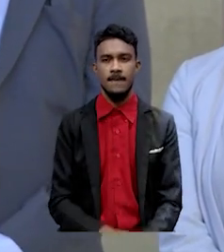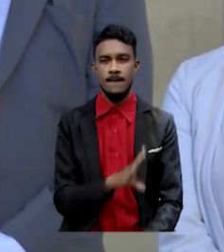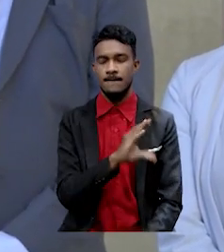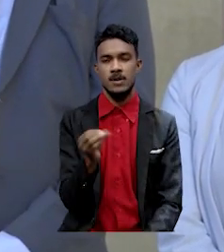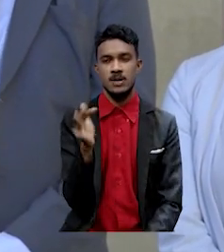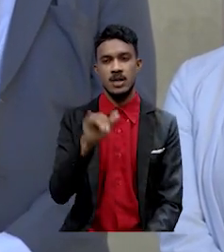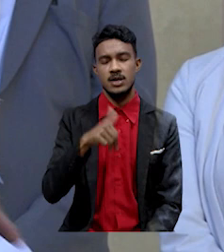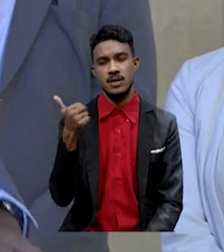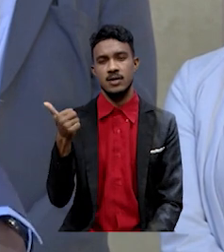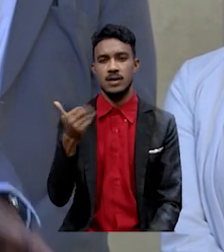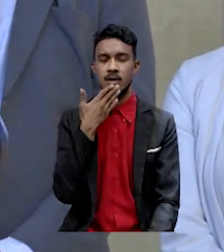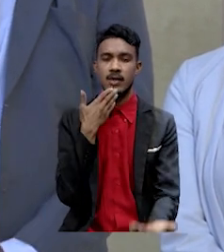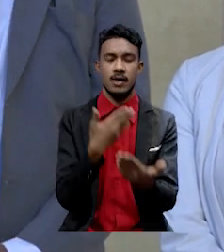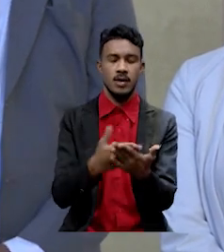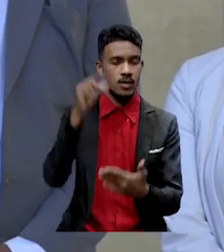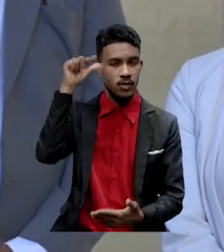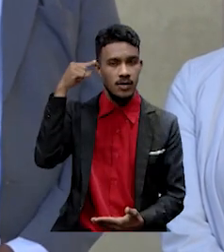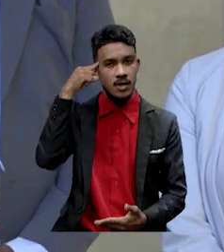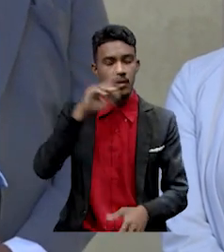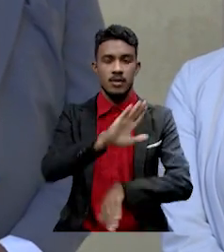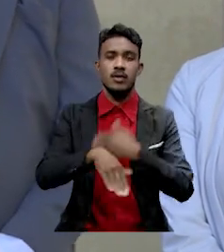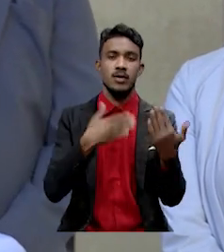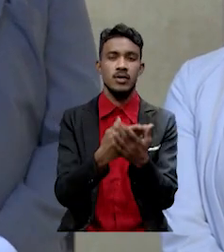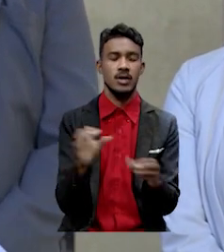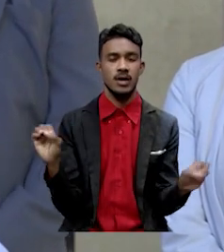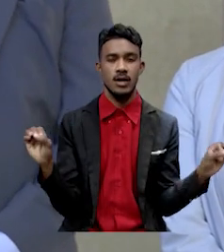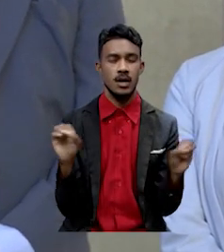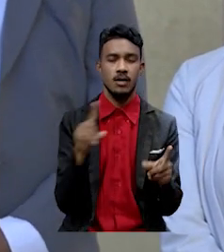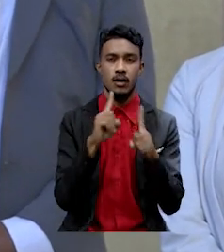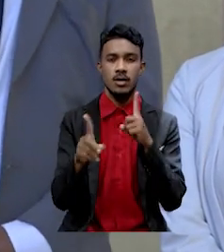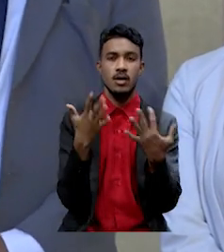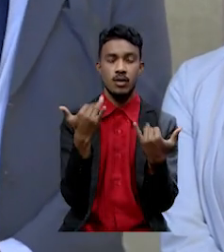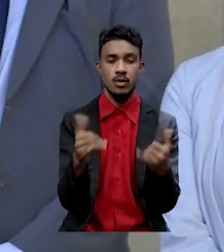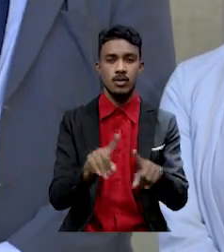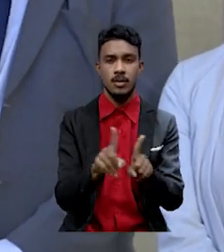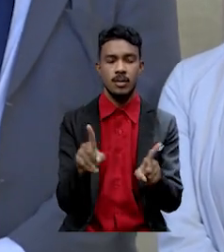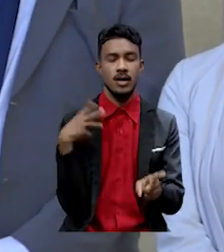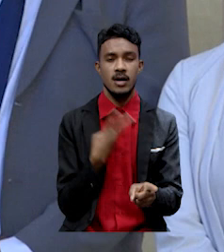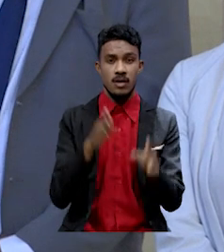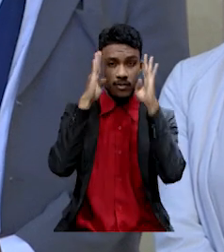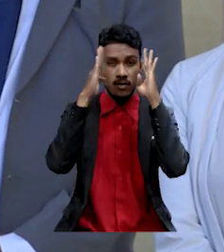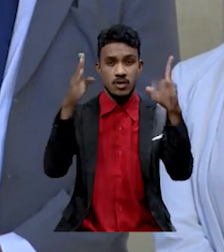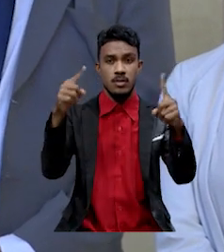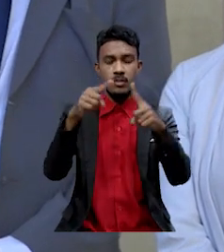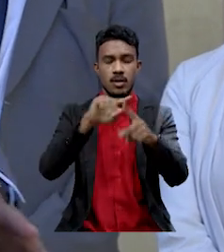sira boa governação. No setor hirakne ita la kulia ohin. Ohin ita focus liu ba hirakne be maka relaciona ho